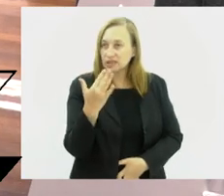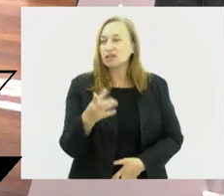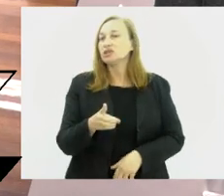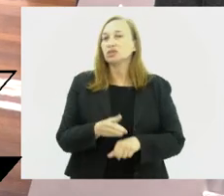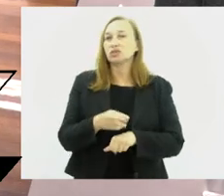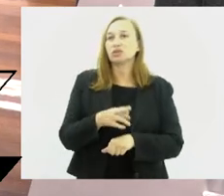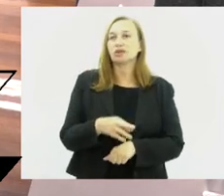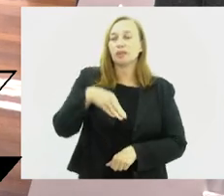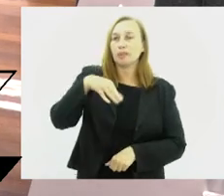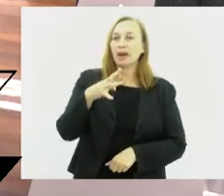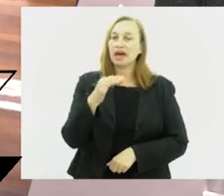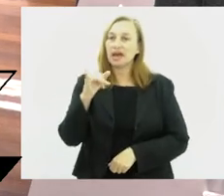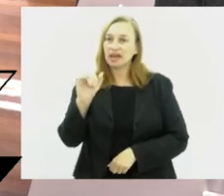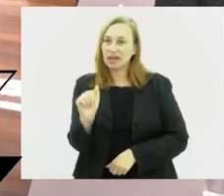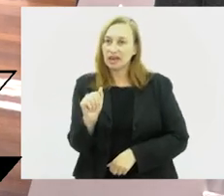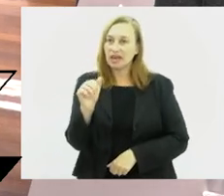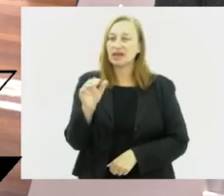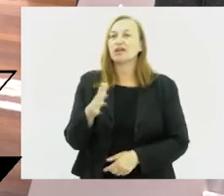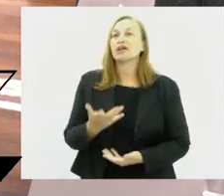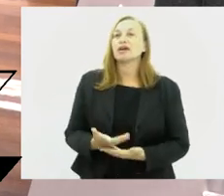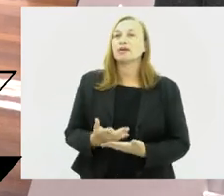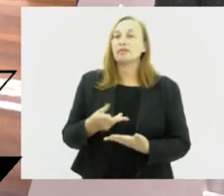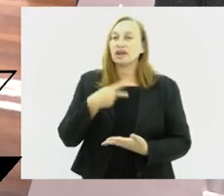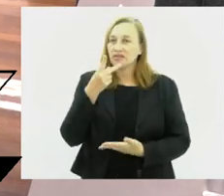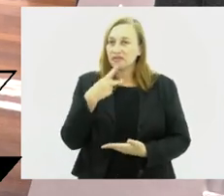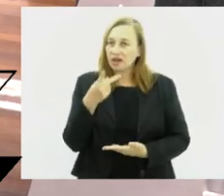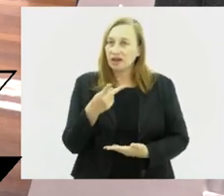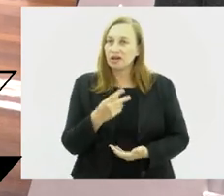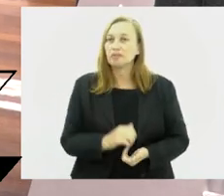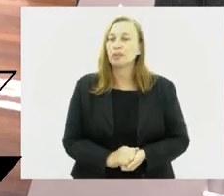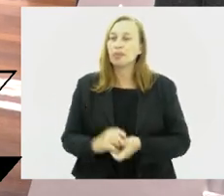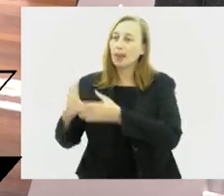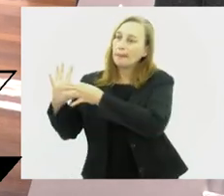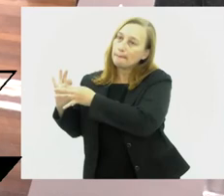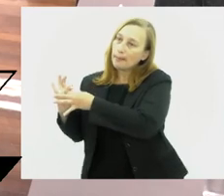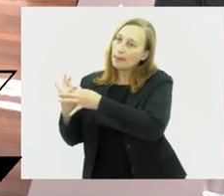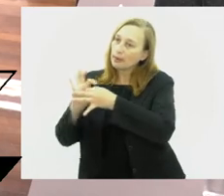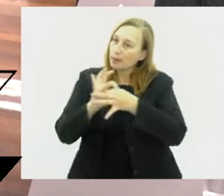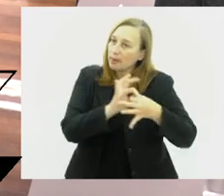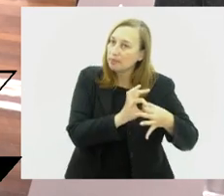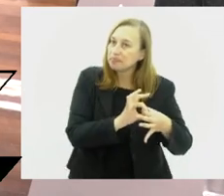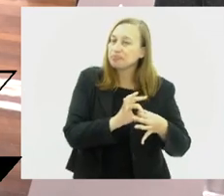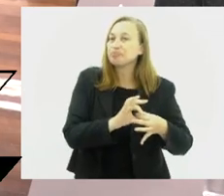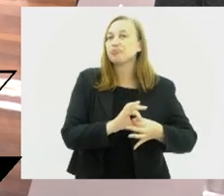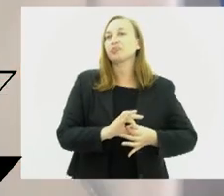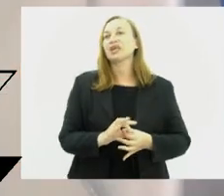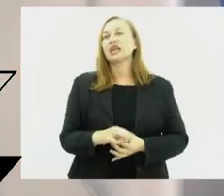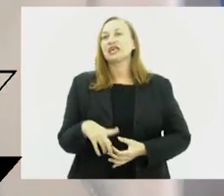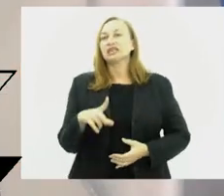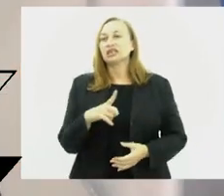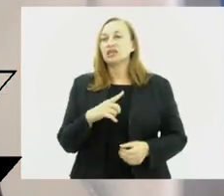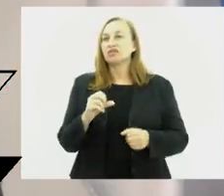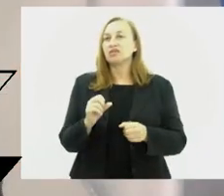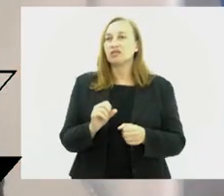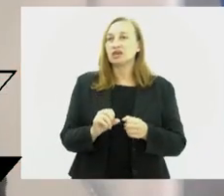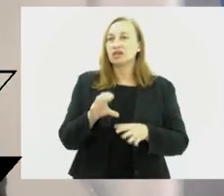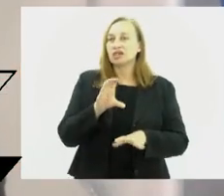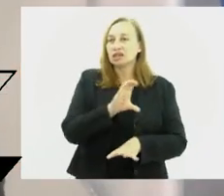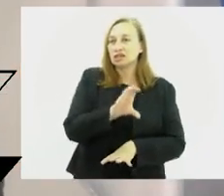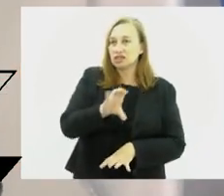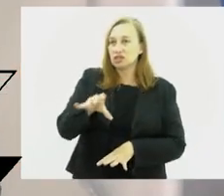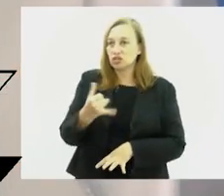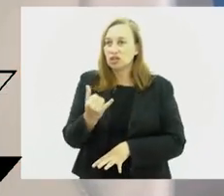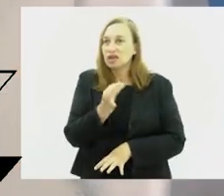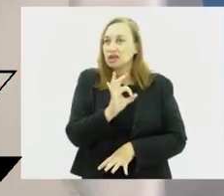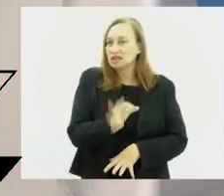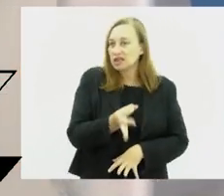Maria Fernanda, pelas palavras, e vai mais ou menos na linha do que a gente tem feito no âmbito da CCJ.